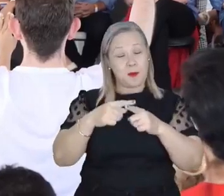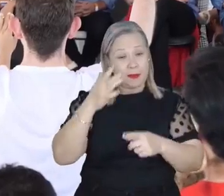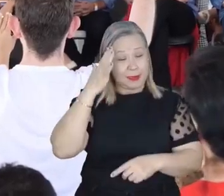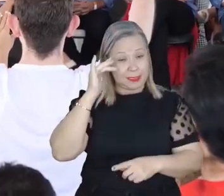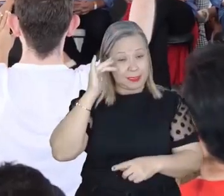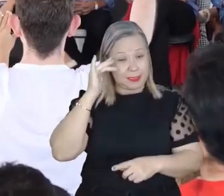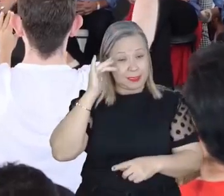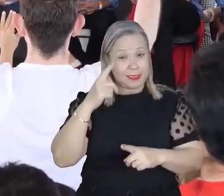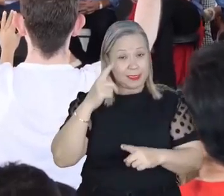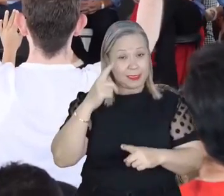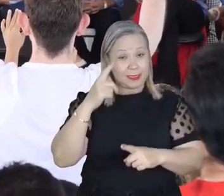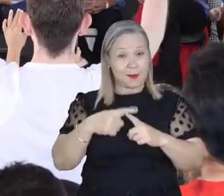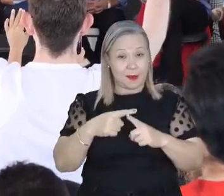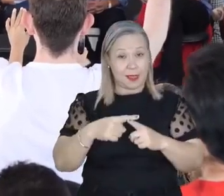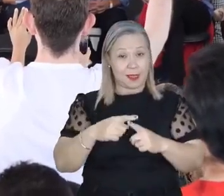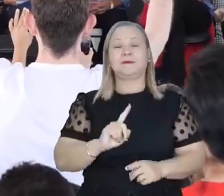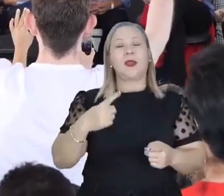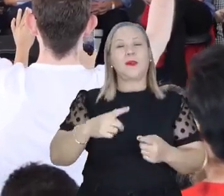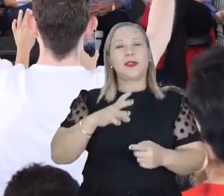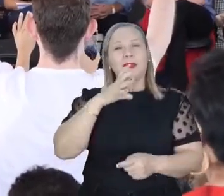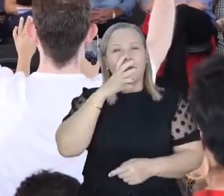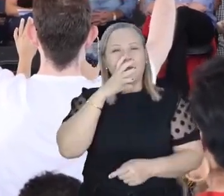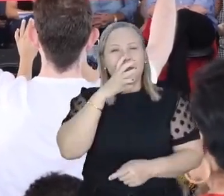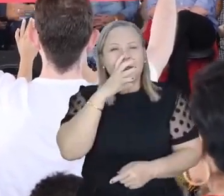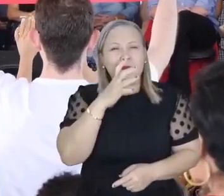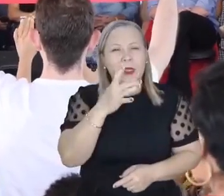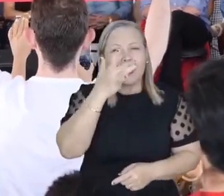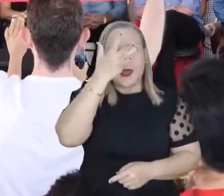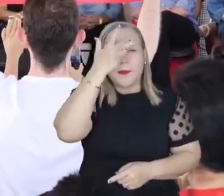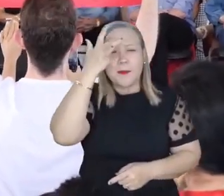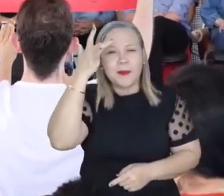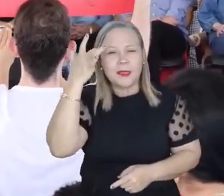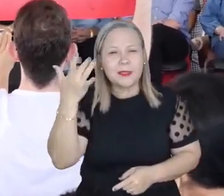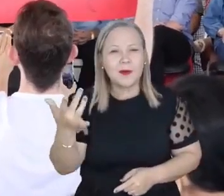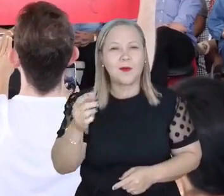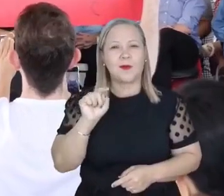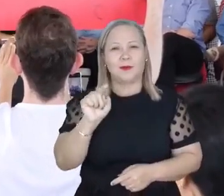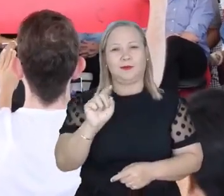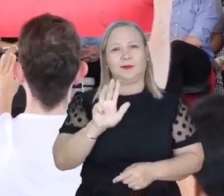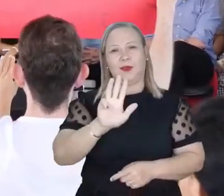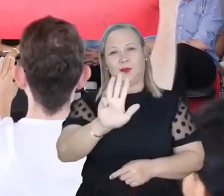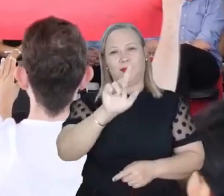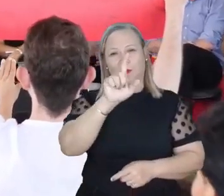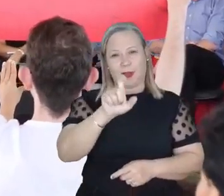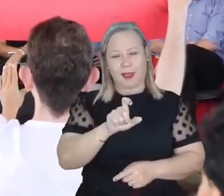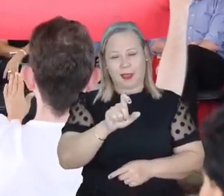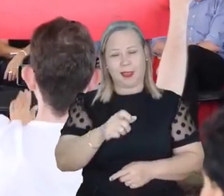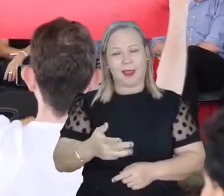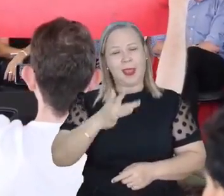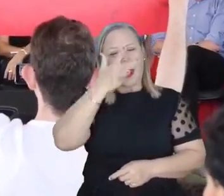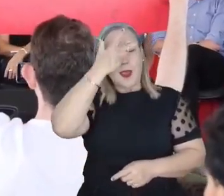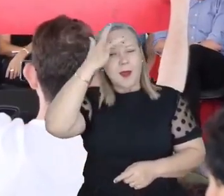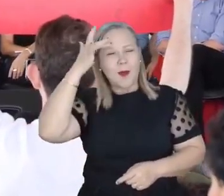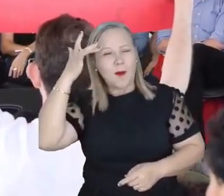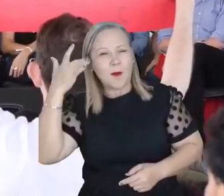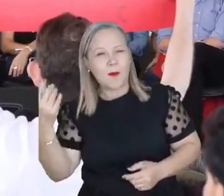a gente admira a pessoa que ele é, né? Uma pessoa próxima,